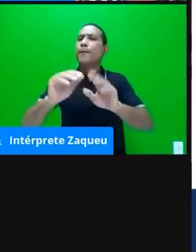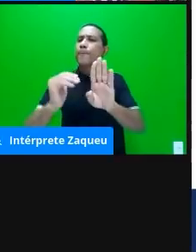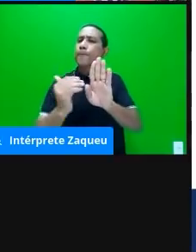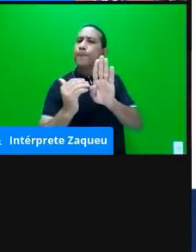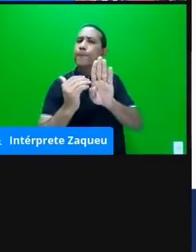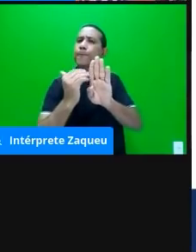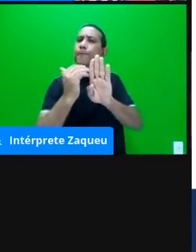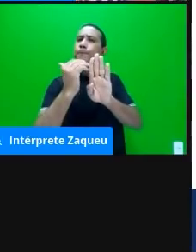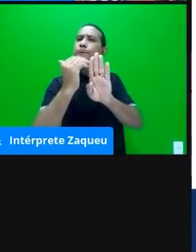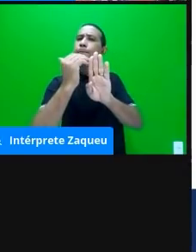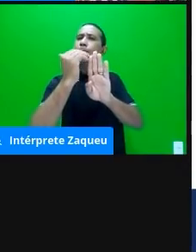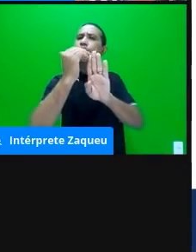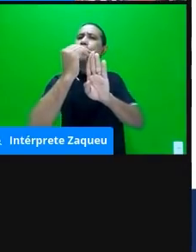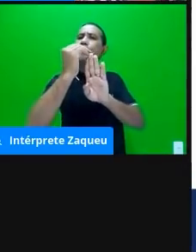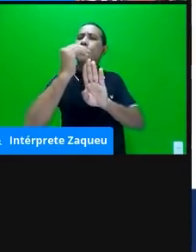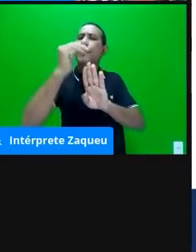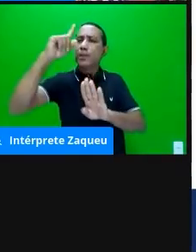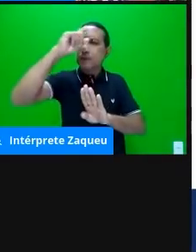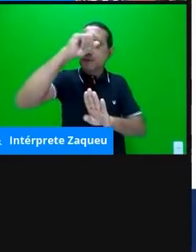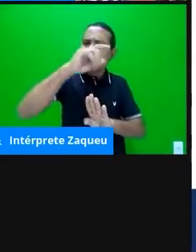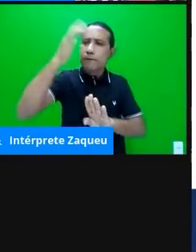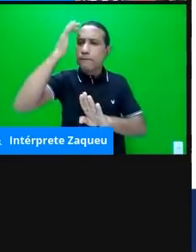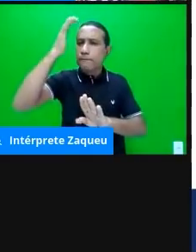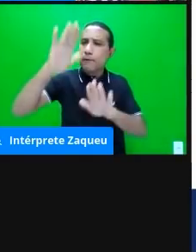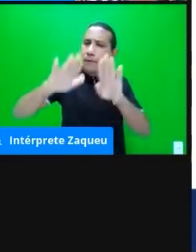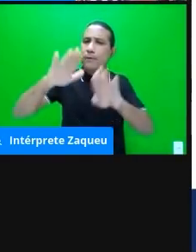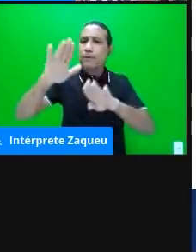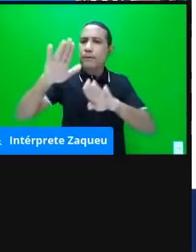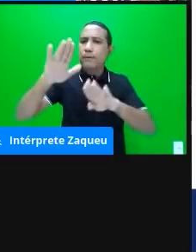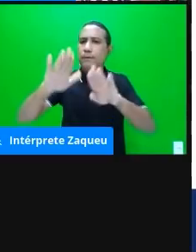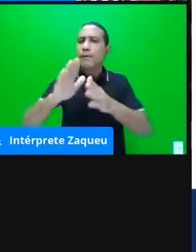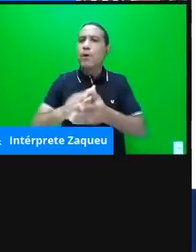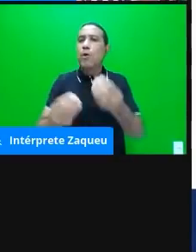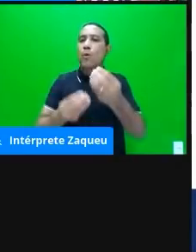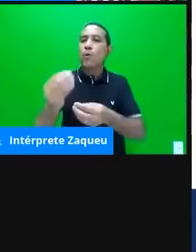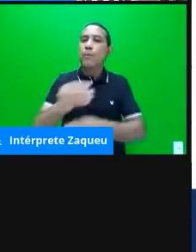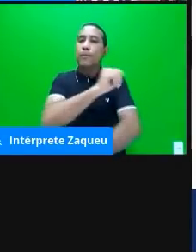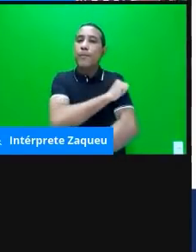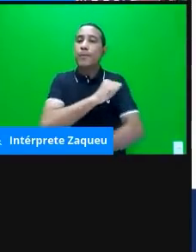complexidade conforme o desenvolvimento dos alunos. Próximo.